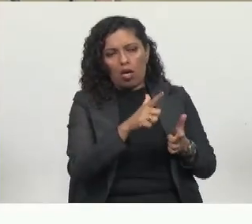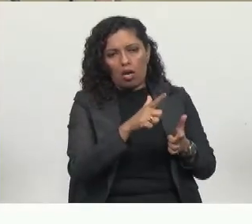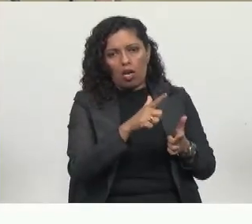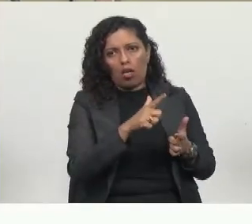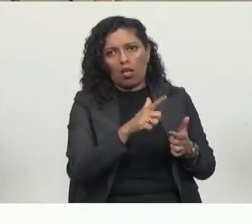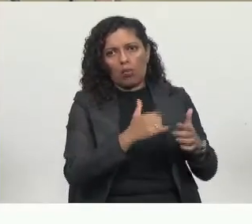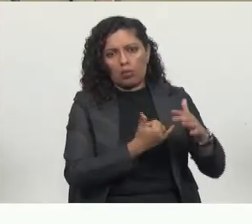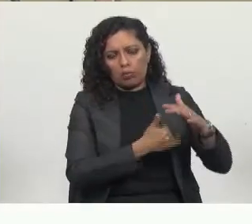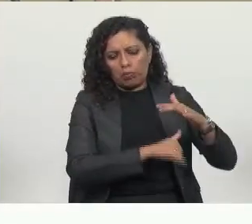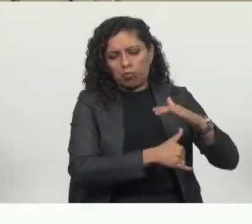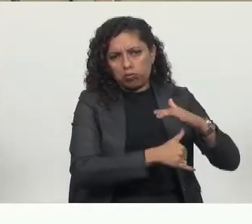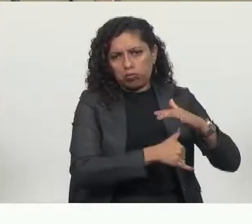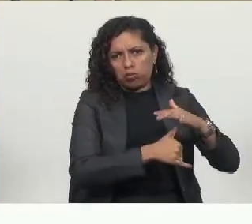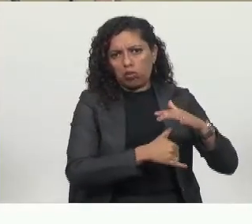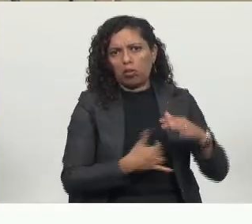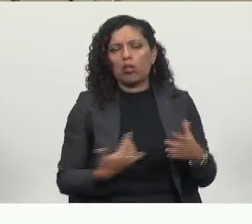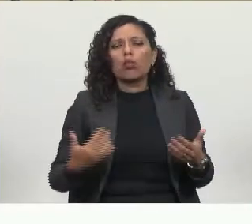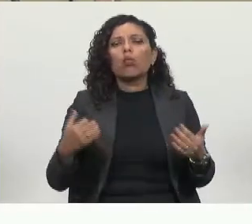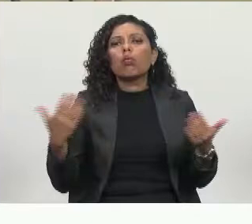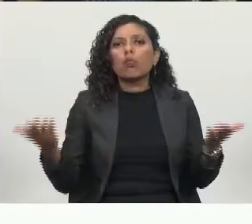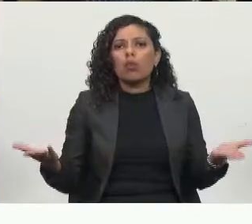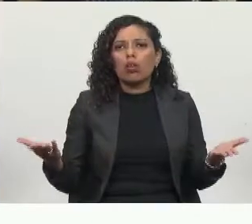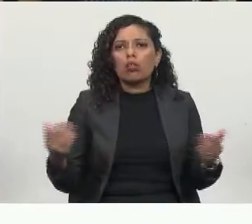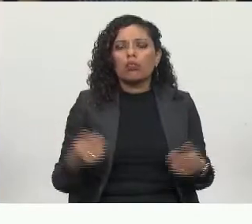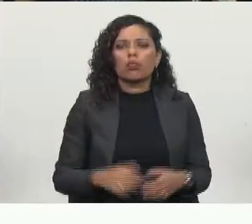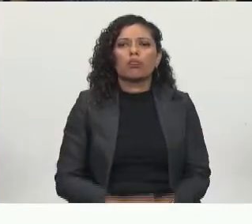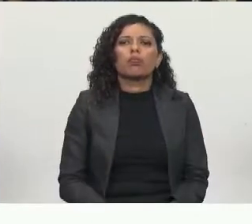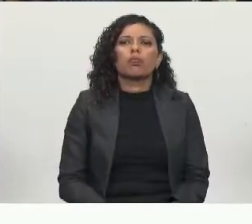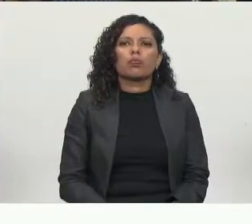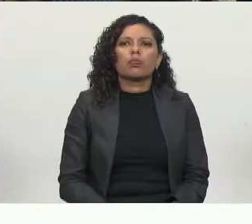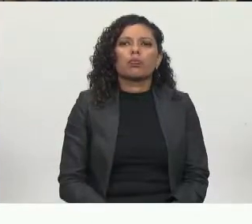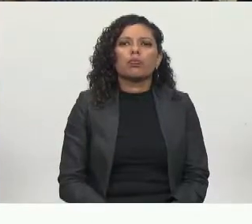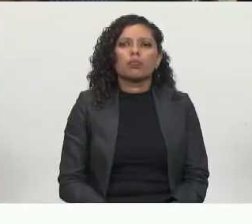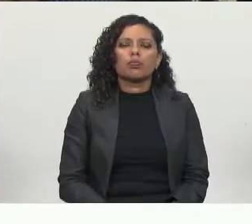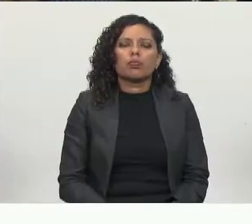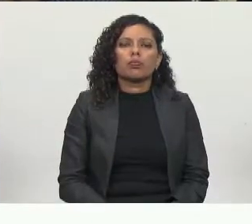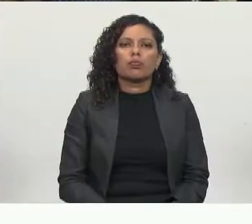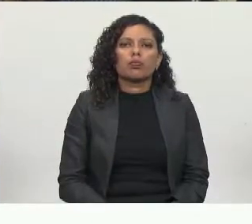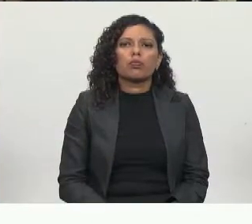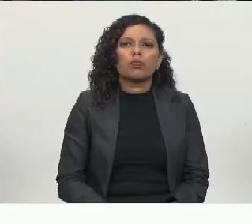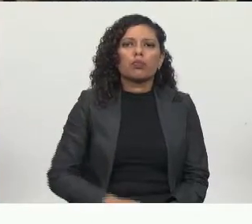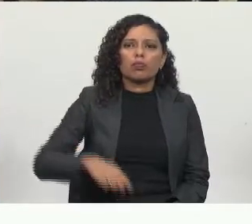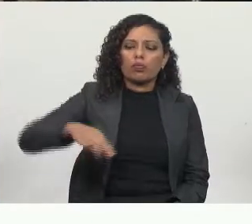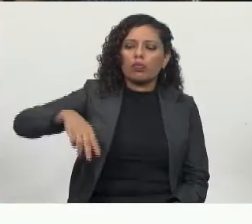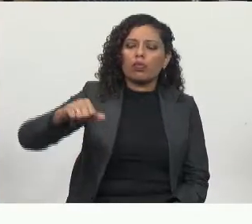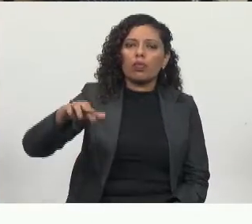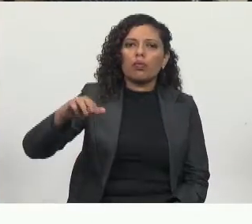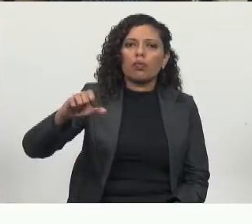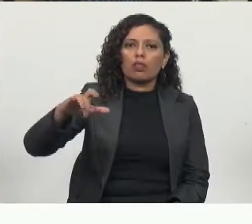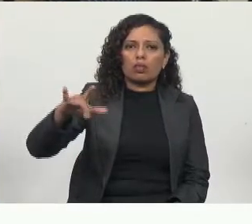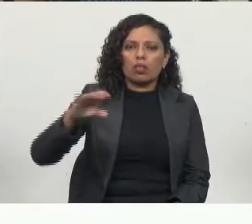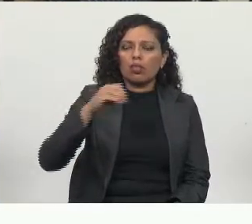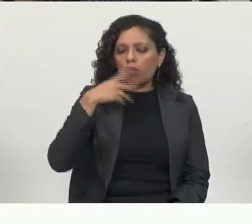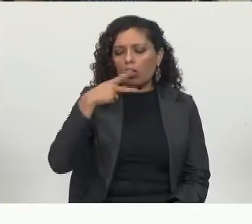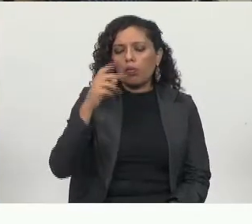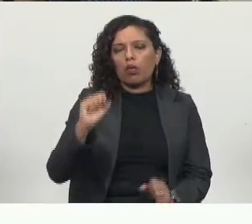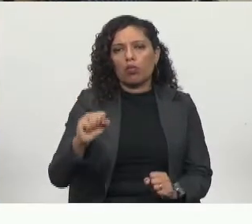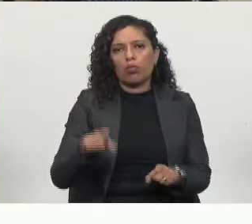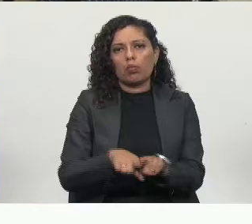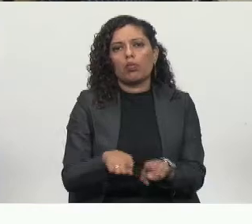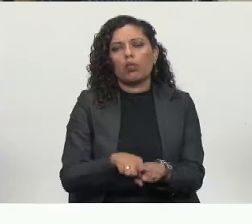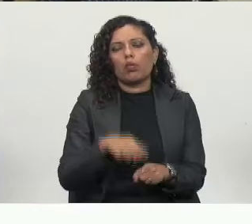arcabouço da segurança aqui desse prédio. Ótimo. Marcelo, faça as suas considerações, por favor. Boa